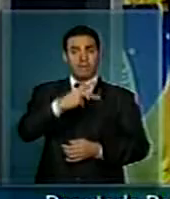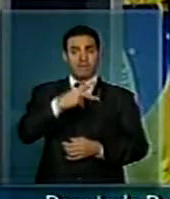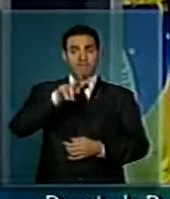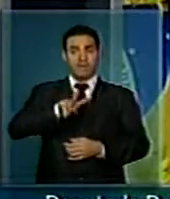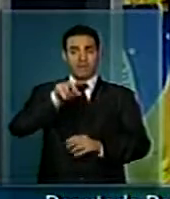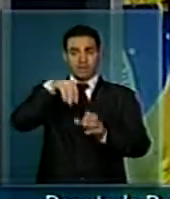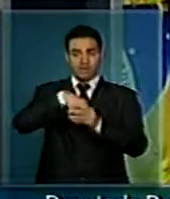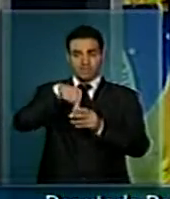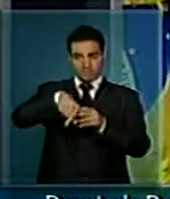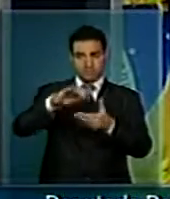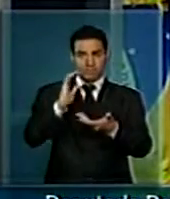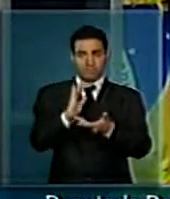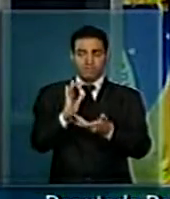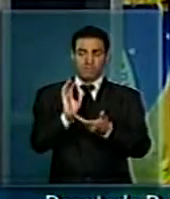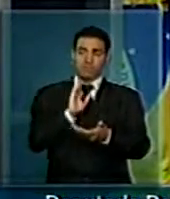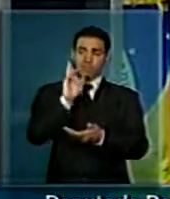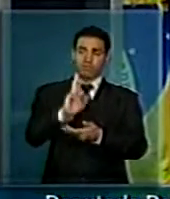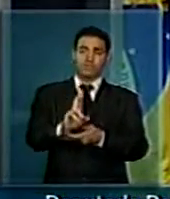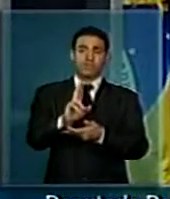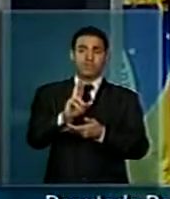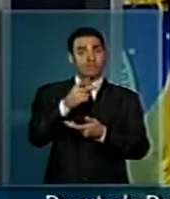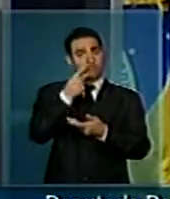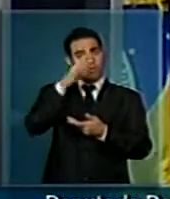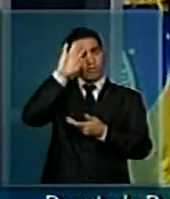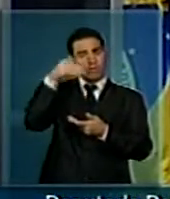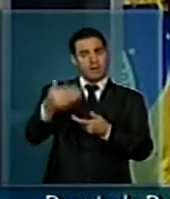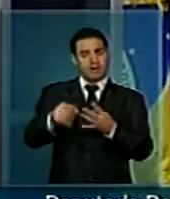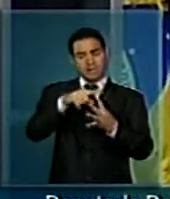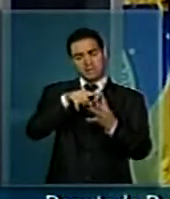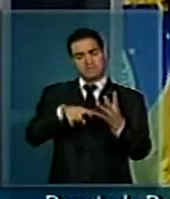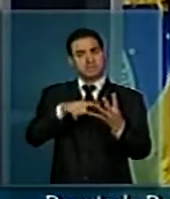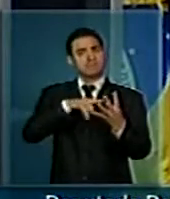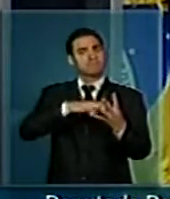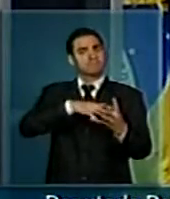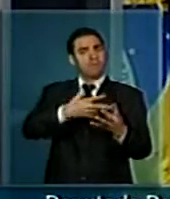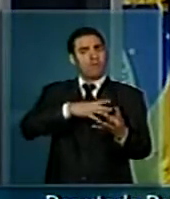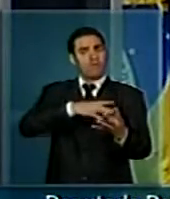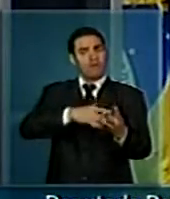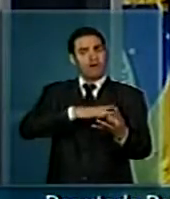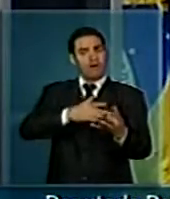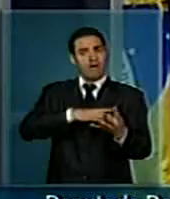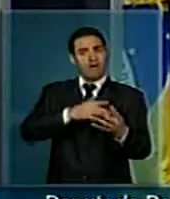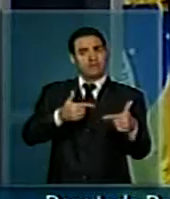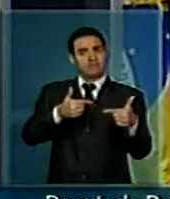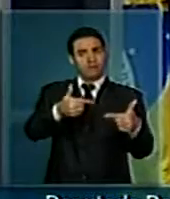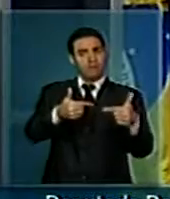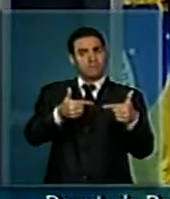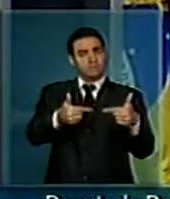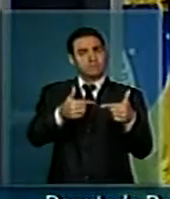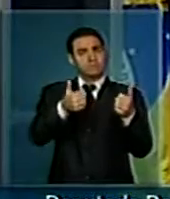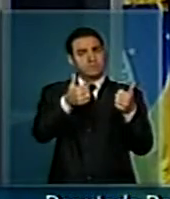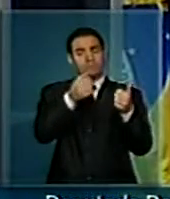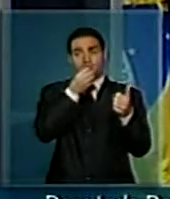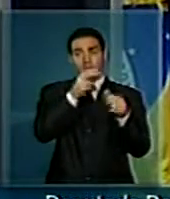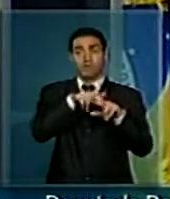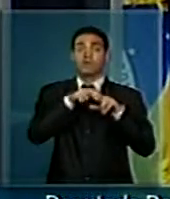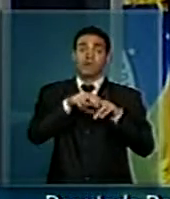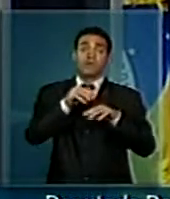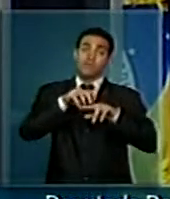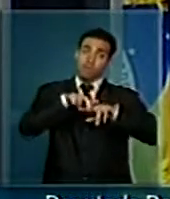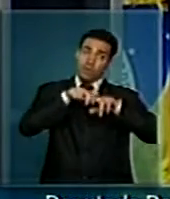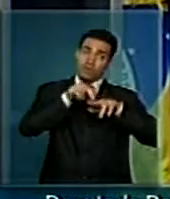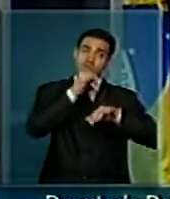Verde na Câmara dos Deputados aos nossos bravos guerreiros, enviando aos seus familiares e entes queridos o